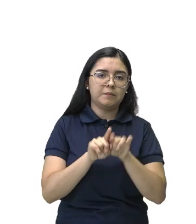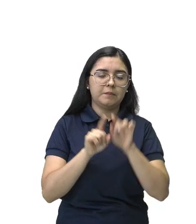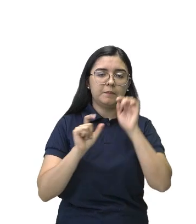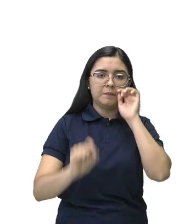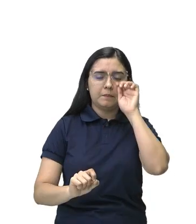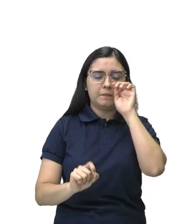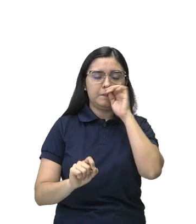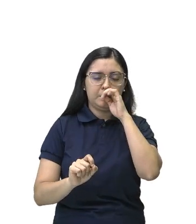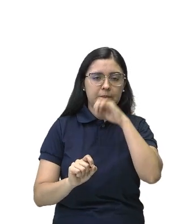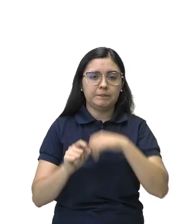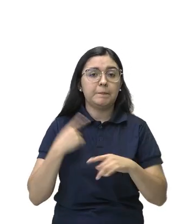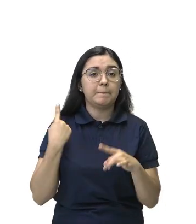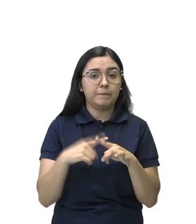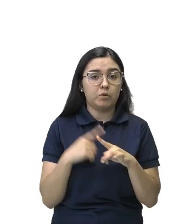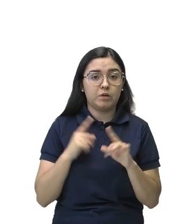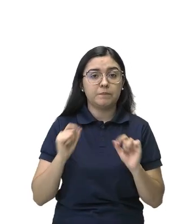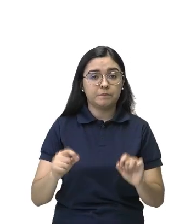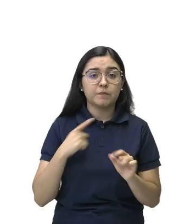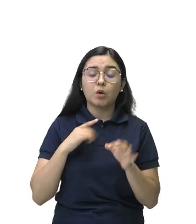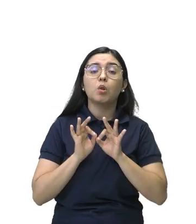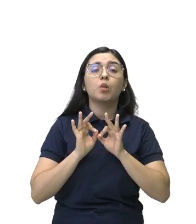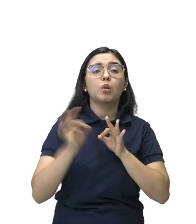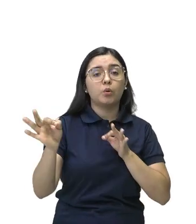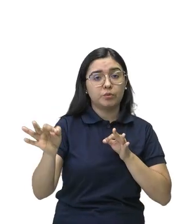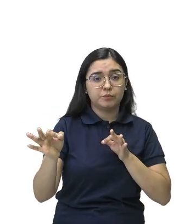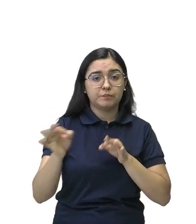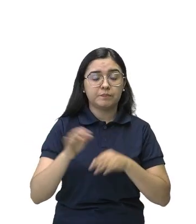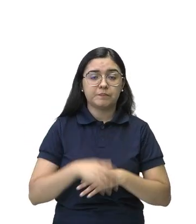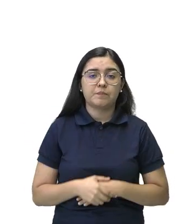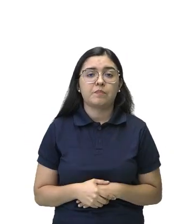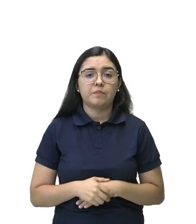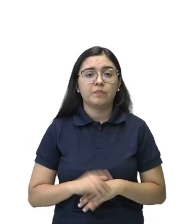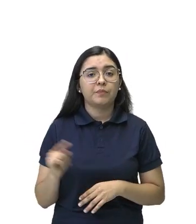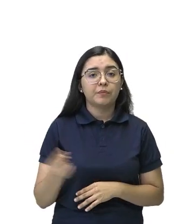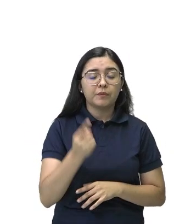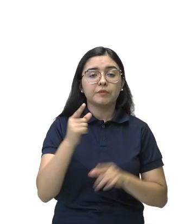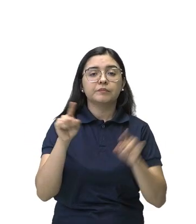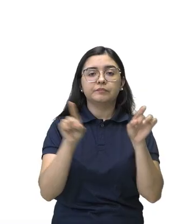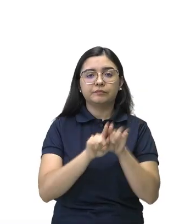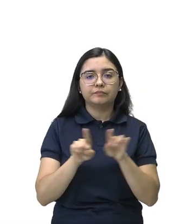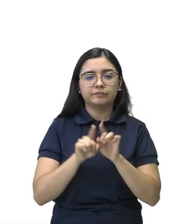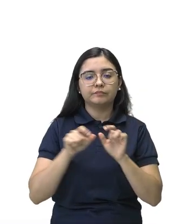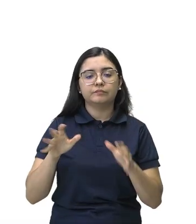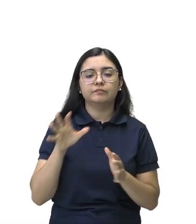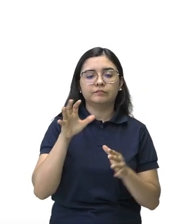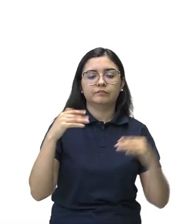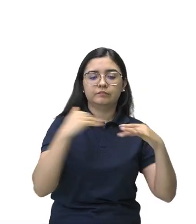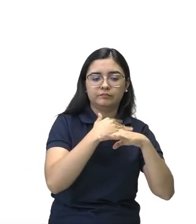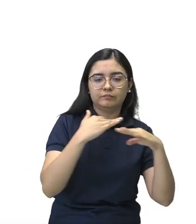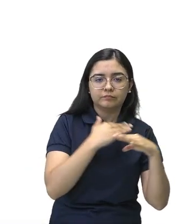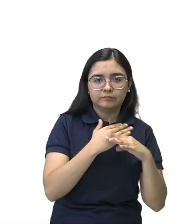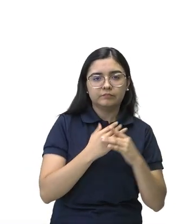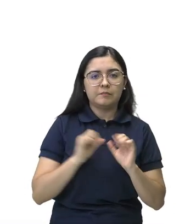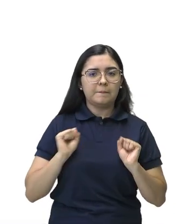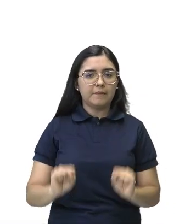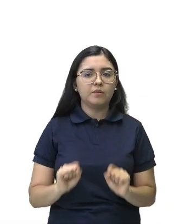como são conhecidas, porque estão longe, distante dos aparelhos sociais que